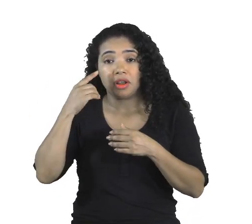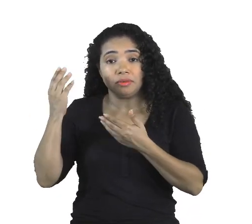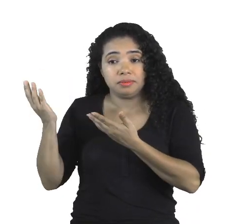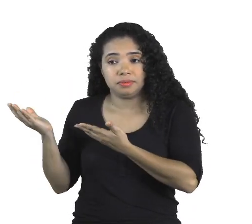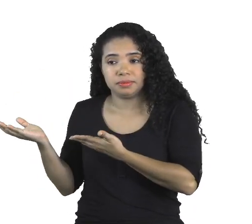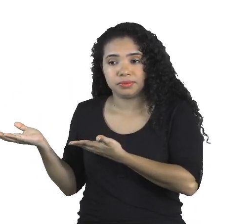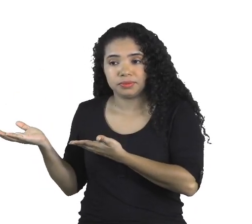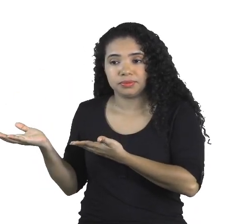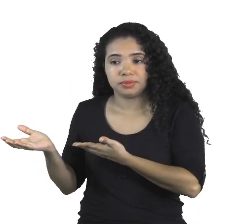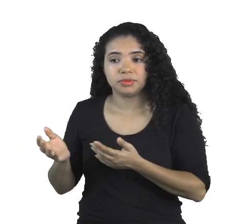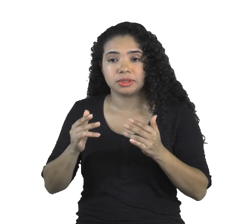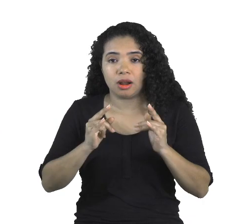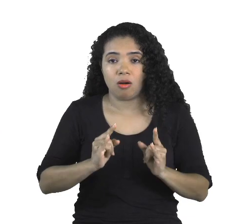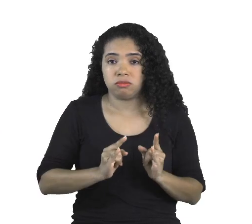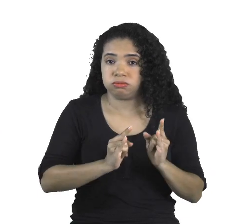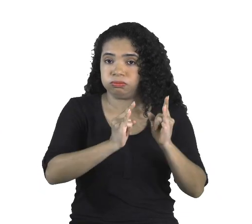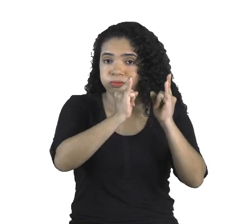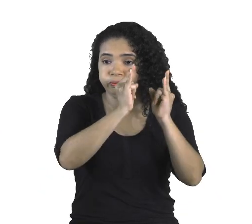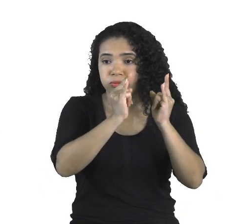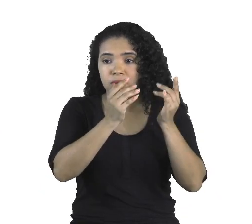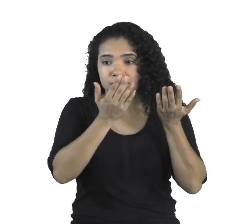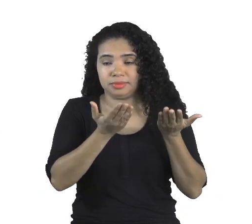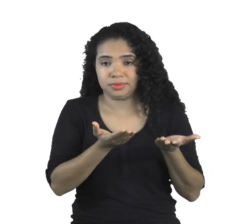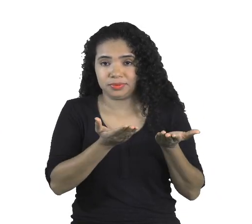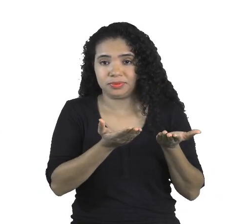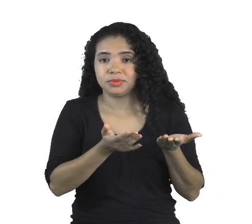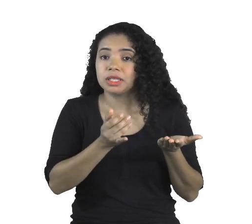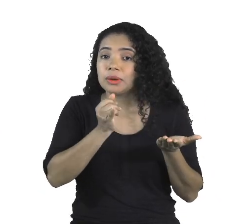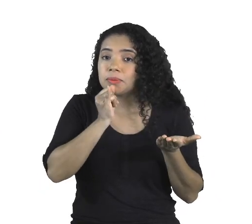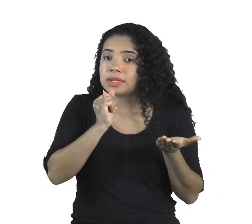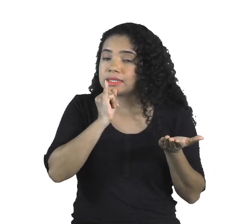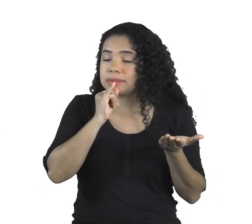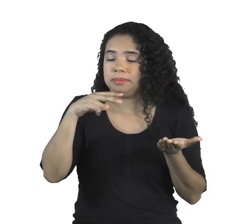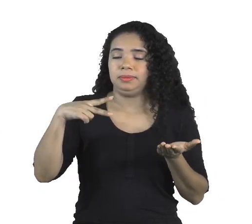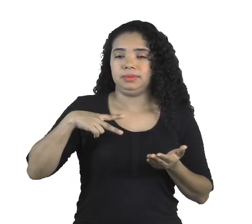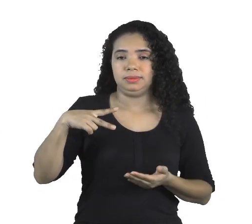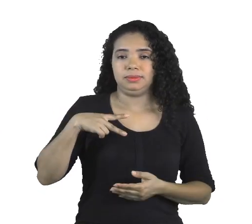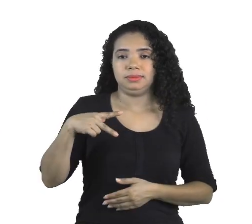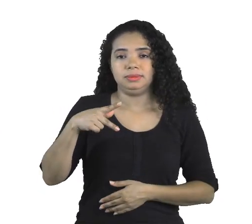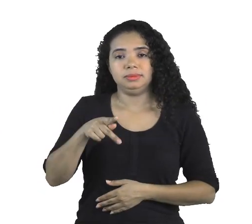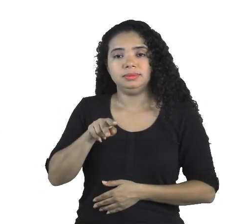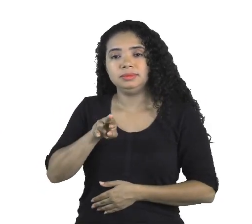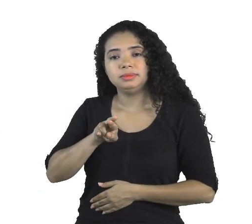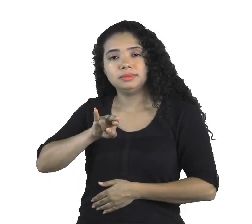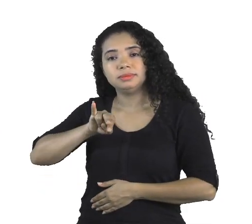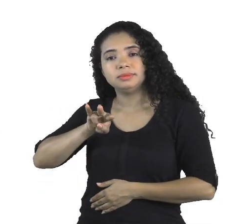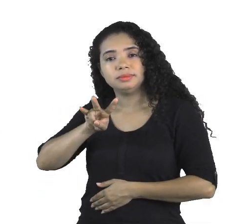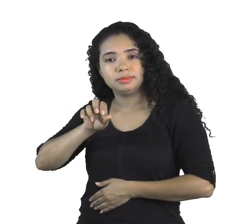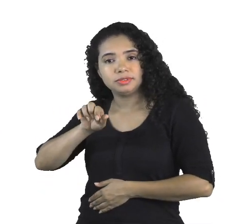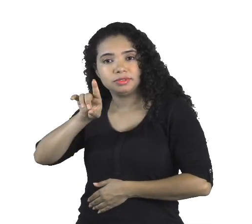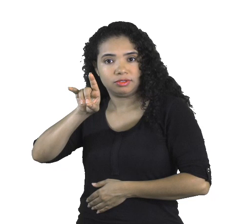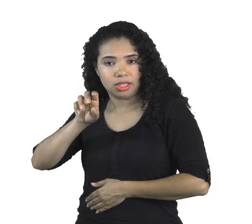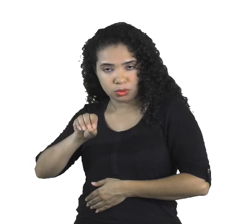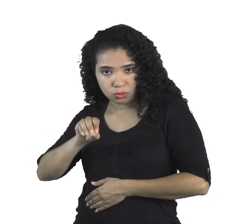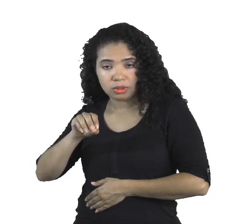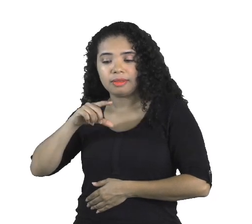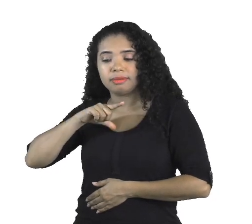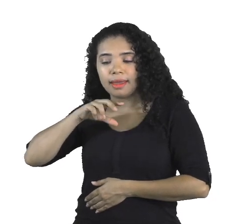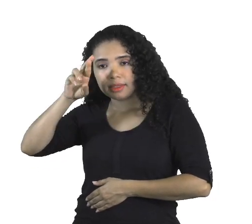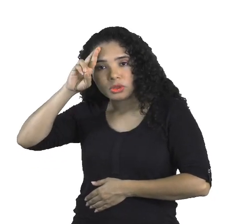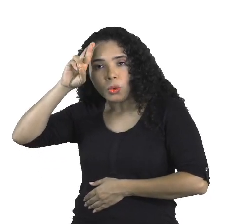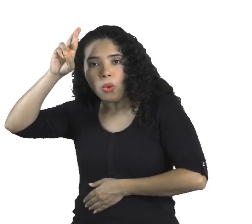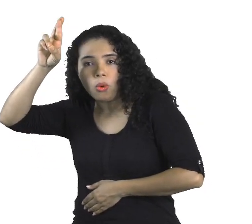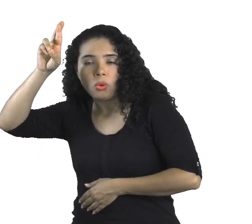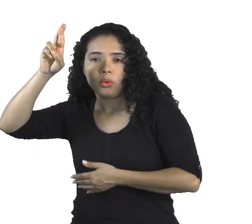vendo? Esse é um espaço, um exemplo de espaço privado. Ele é de alguém, ele tem